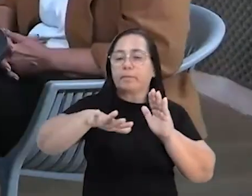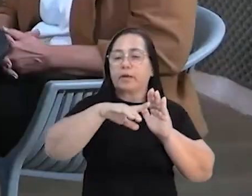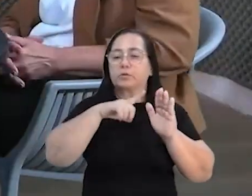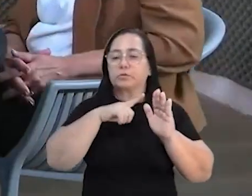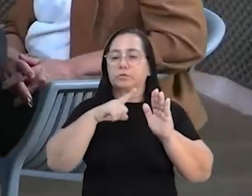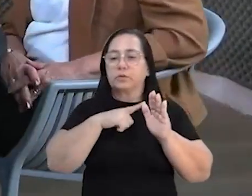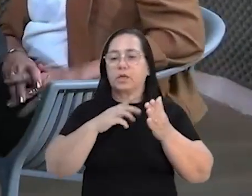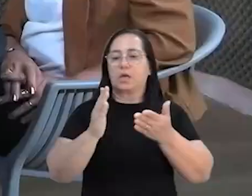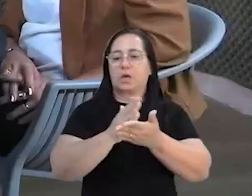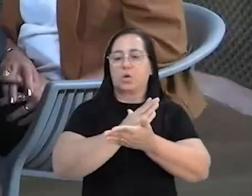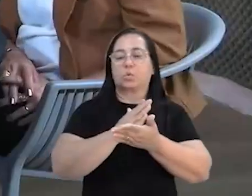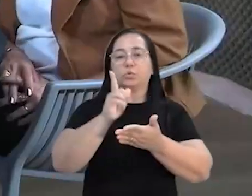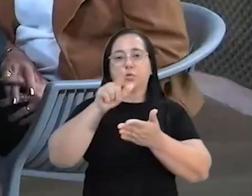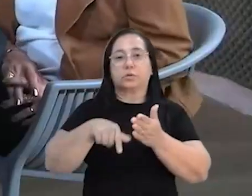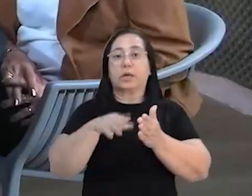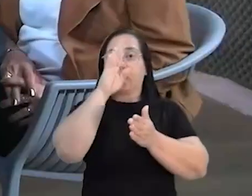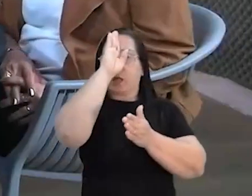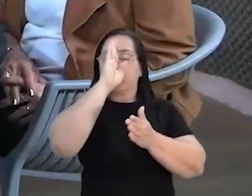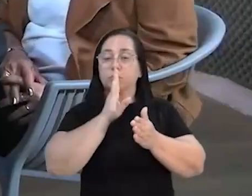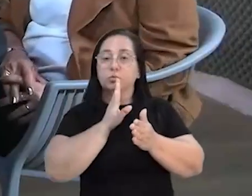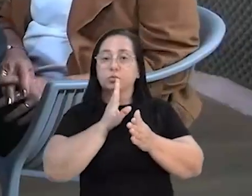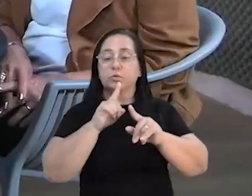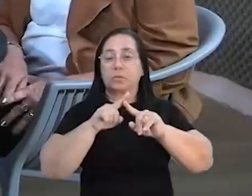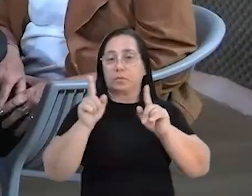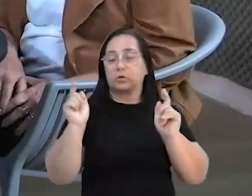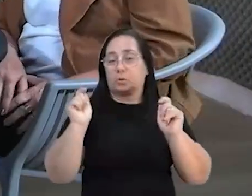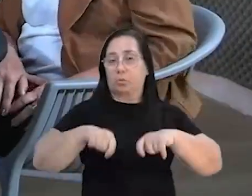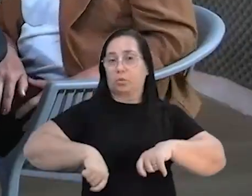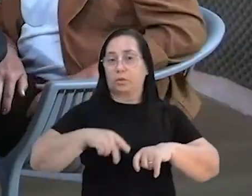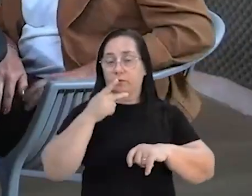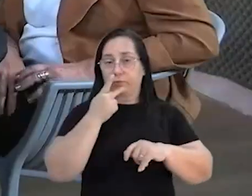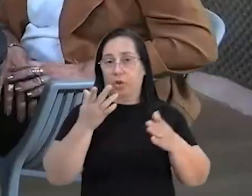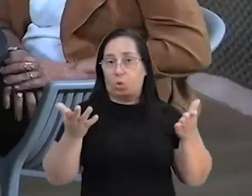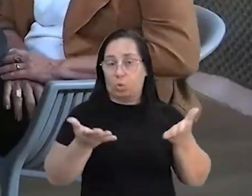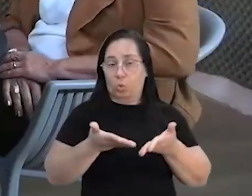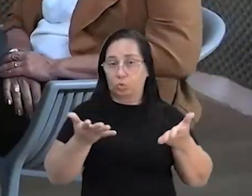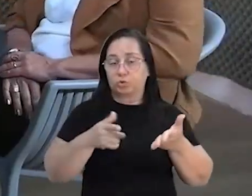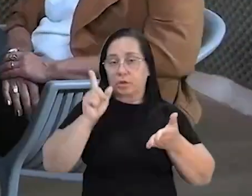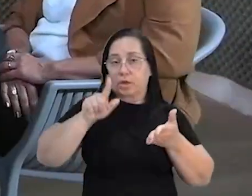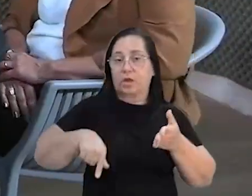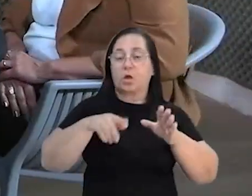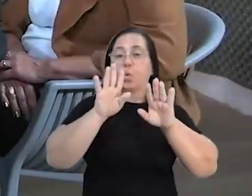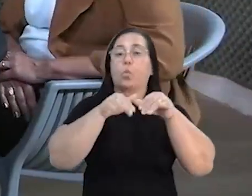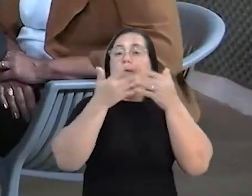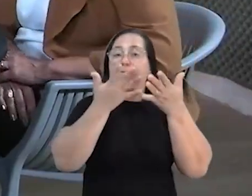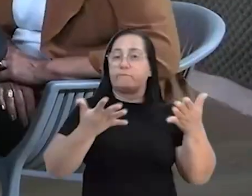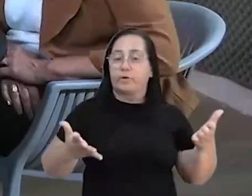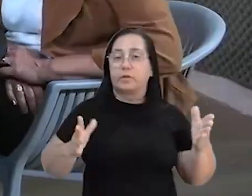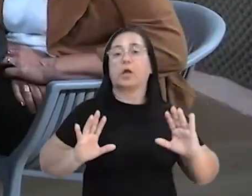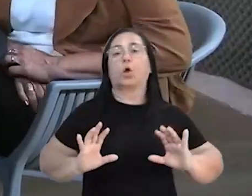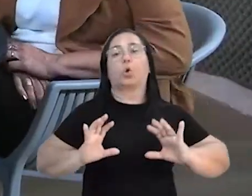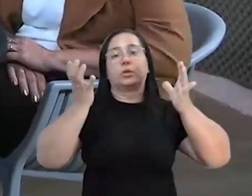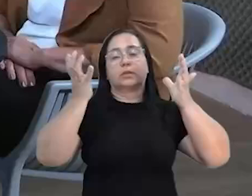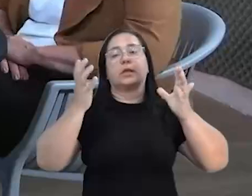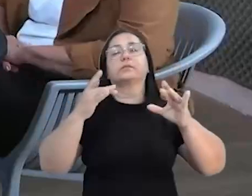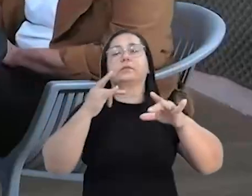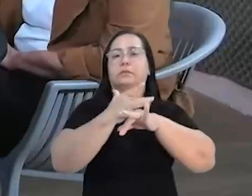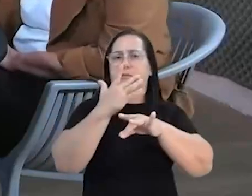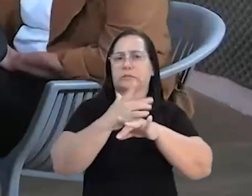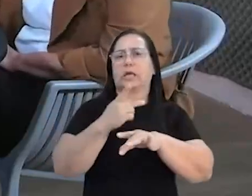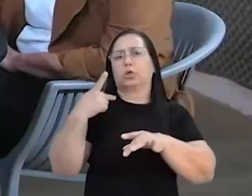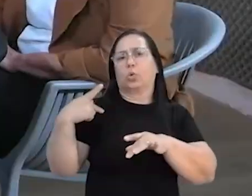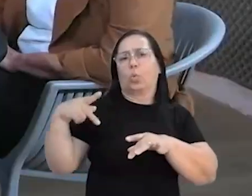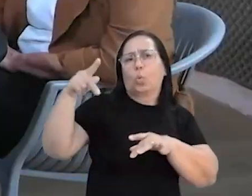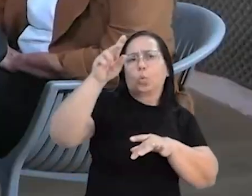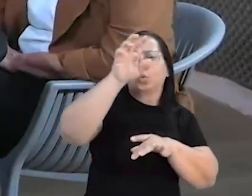alguns espaços que são espaços gratuitos, mas a gente poderia dizer que hoje é um evento que acontece na cidade, e não só aqui, mas em outras capitais,